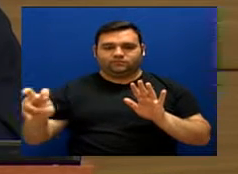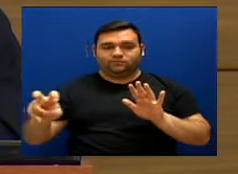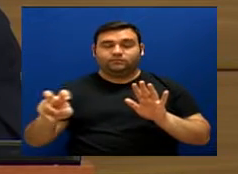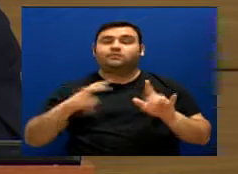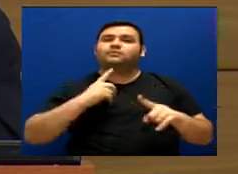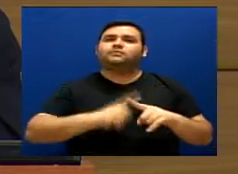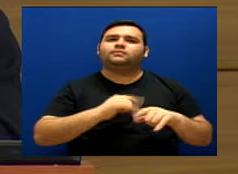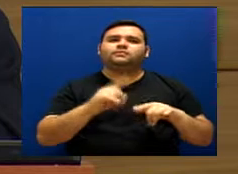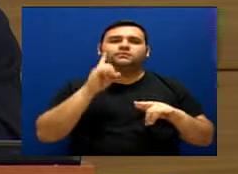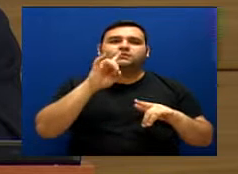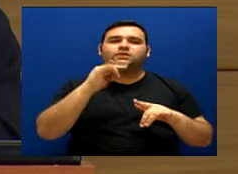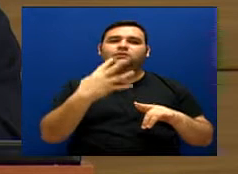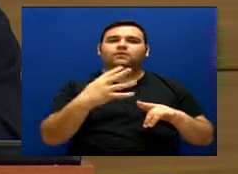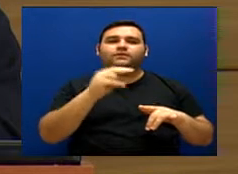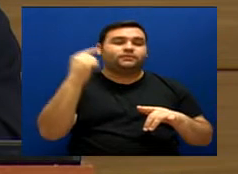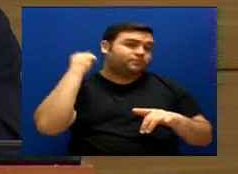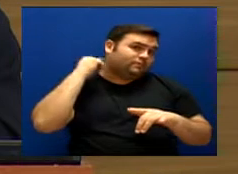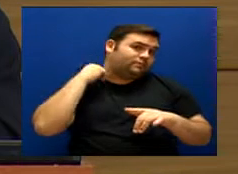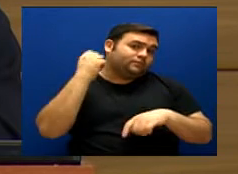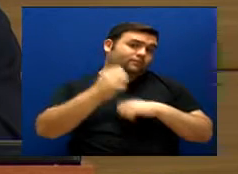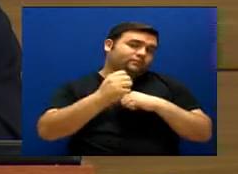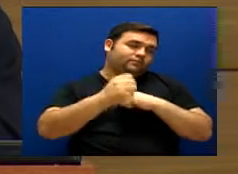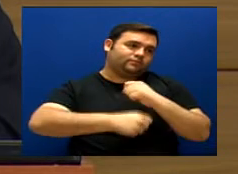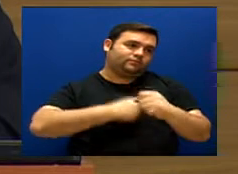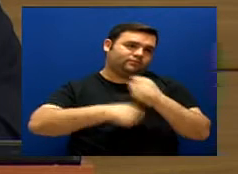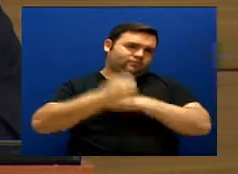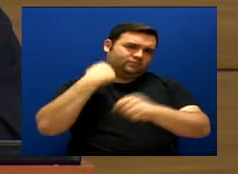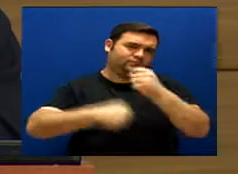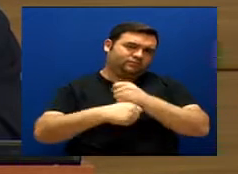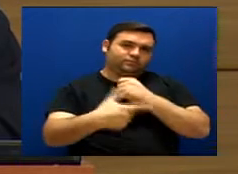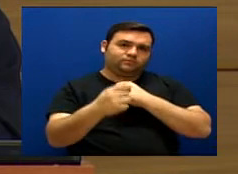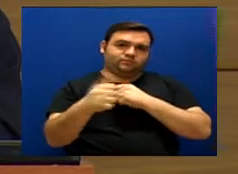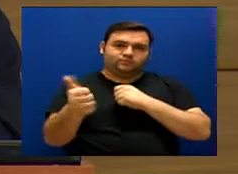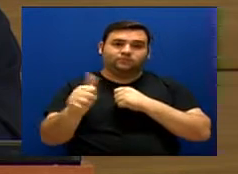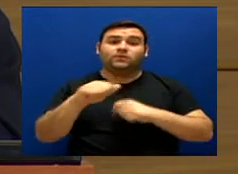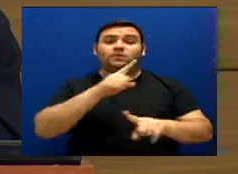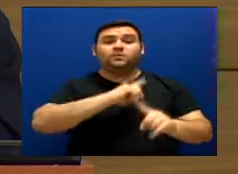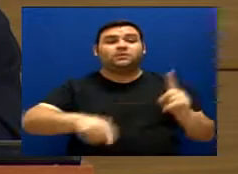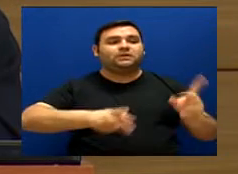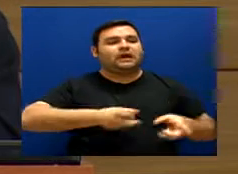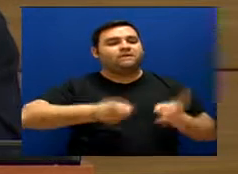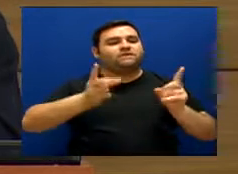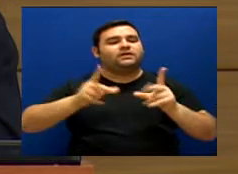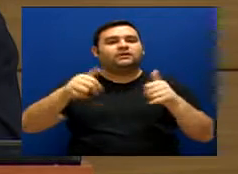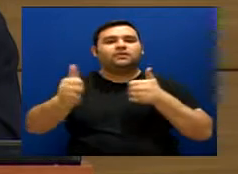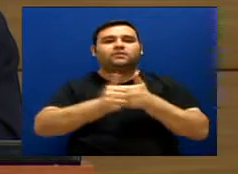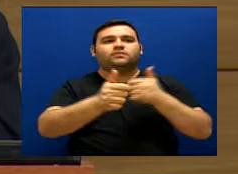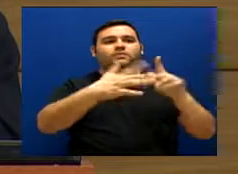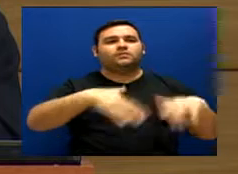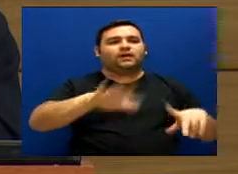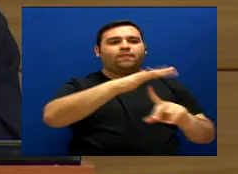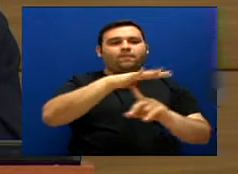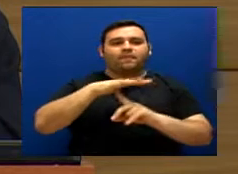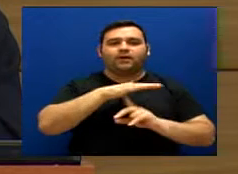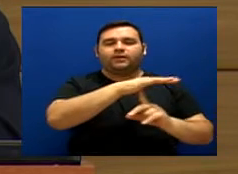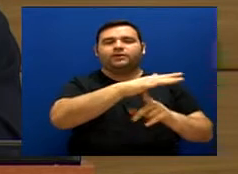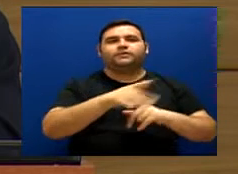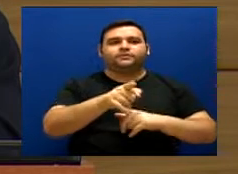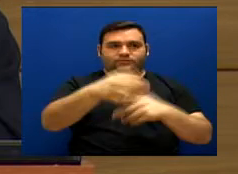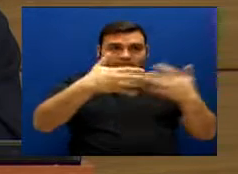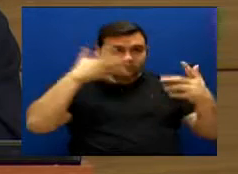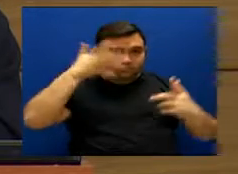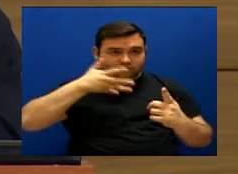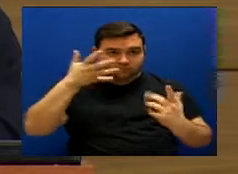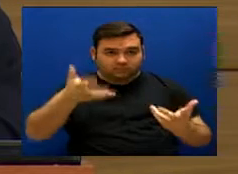9.555, de 4 de maio de 2011, sobre a proibição de venda de bebidas alcoólicas nos parques municipais. Vossa Excelência vai